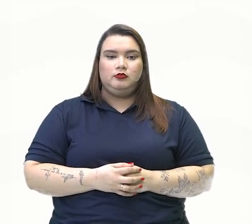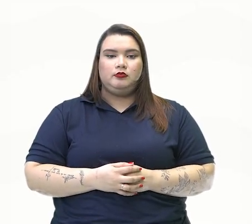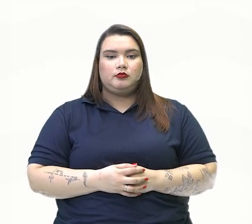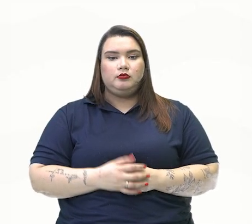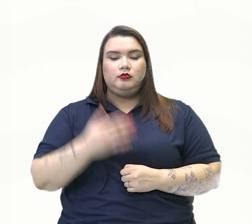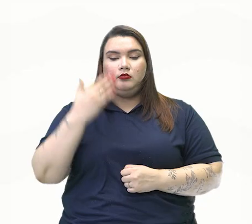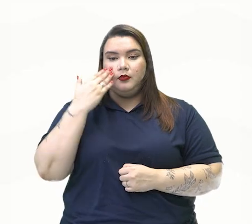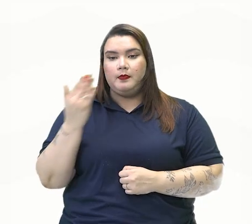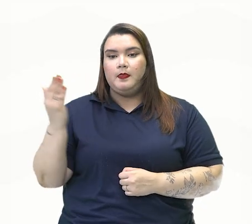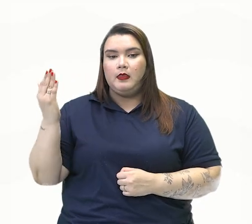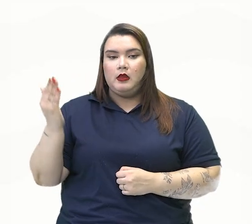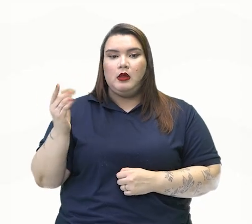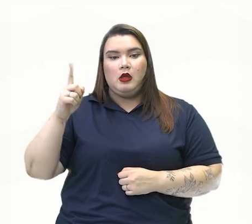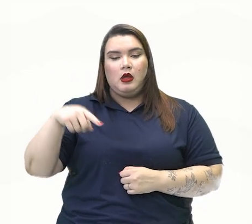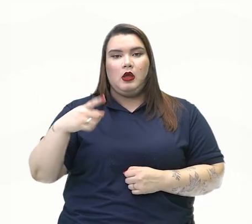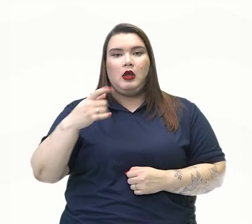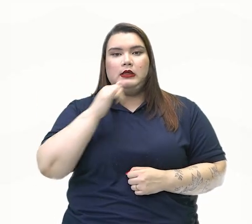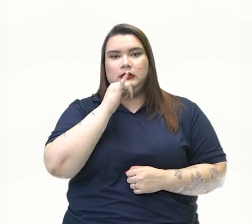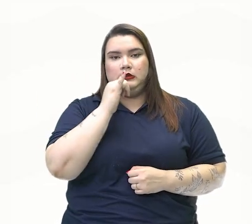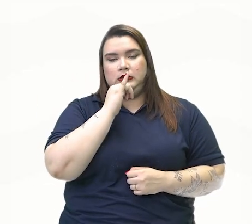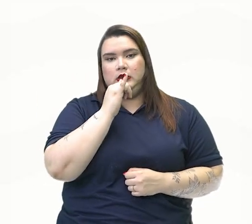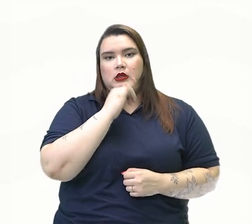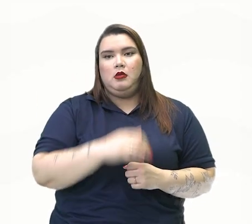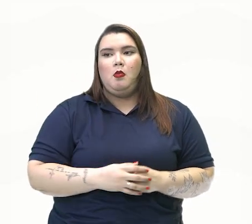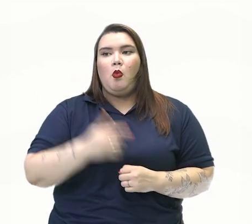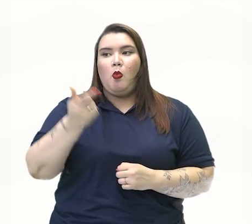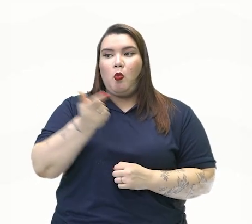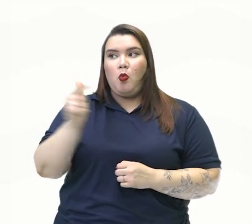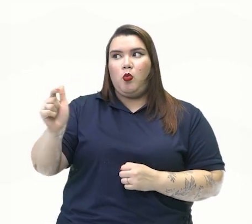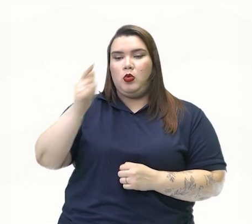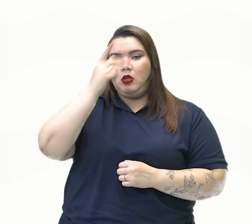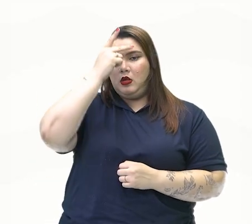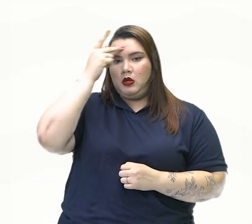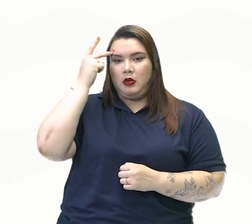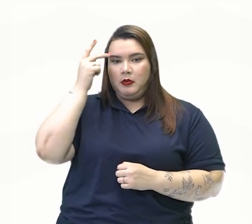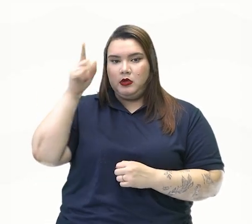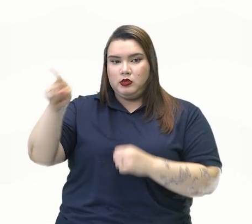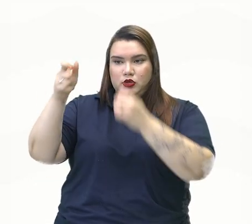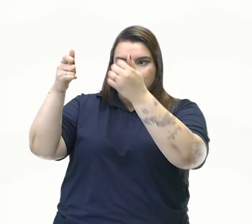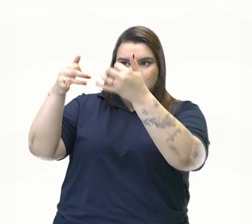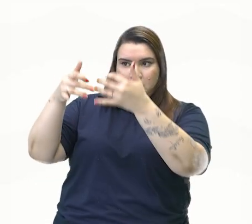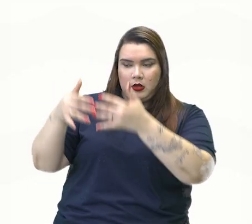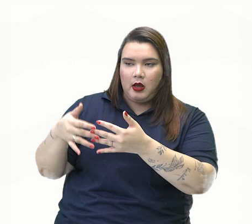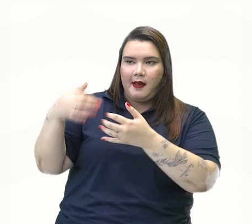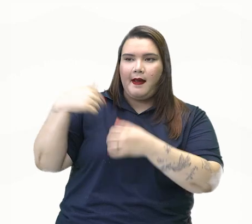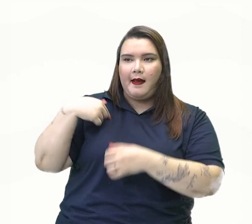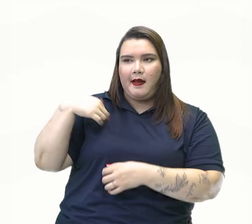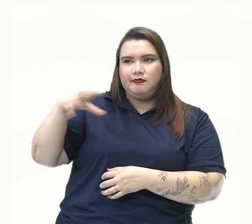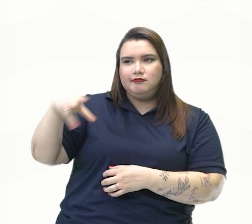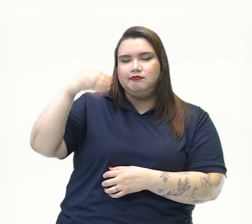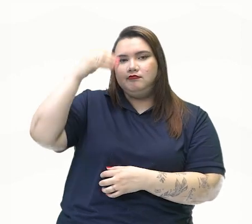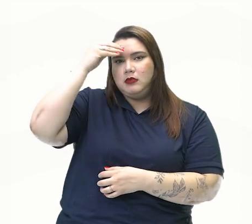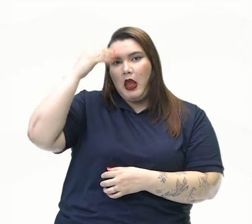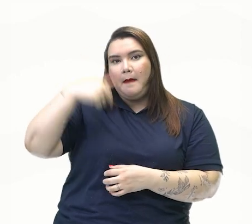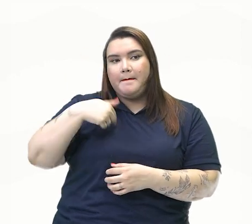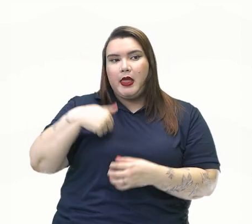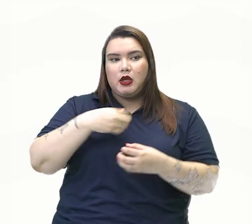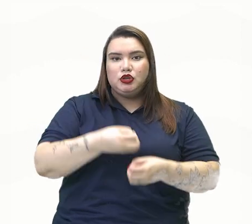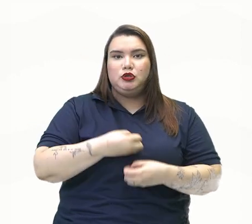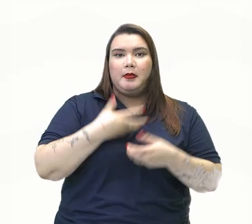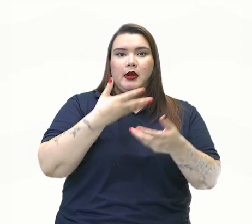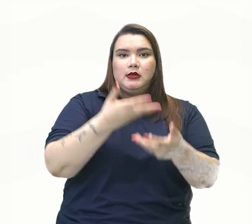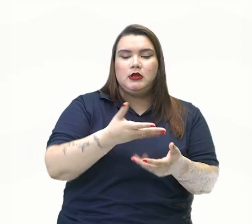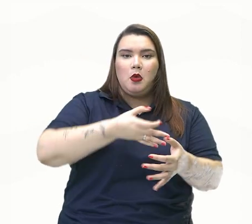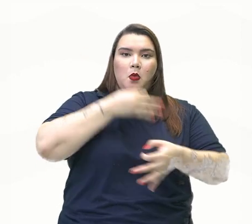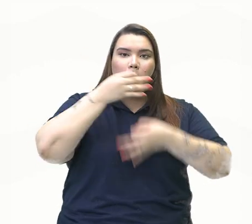indireto, é quando relatamos o que outra pessoa disse, sem repetir exatamente as palavras originais, tá? Então,